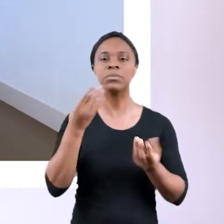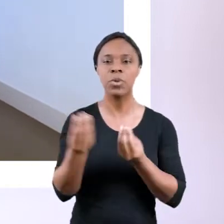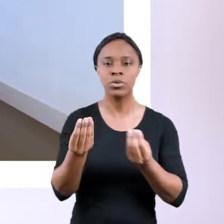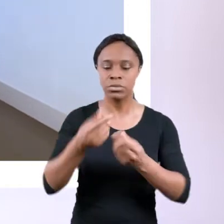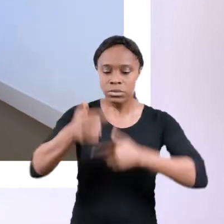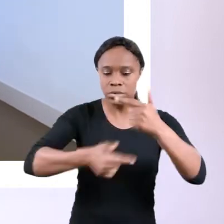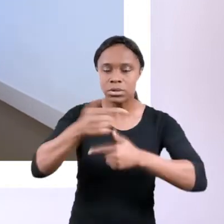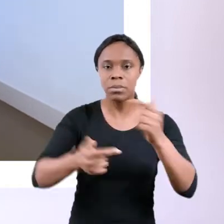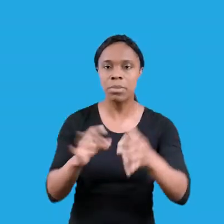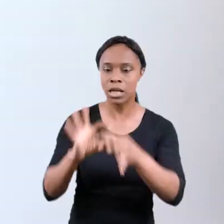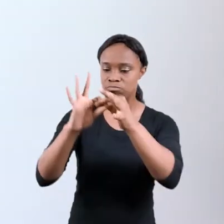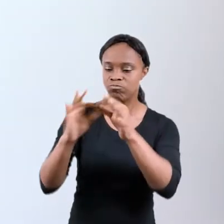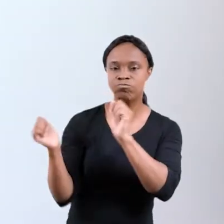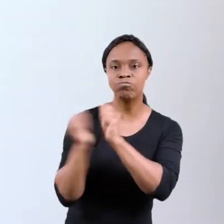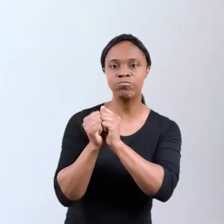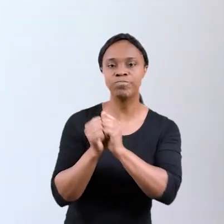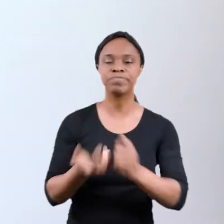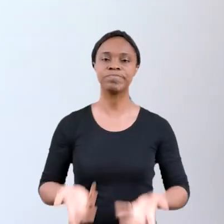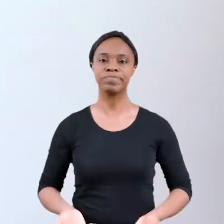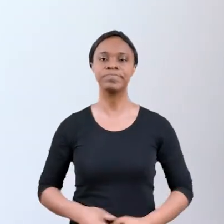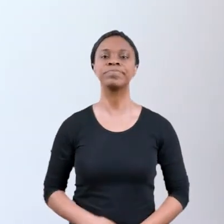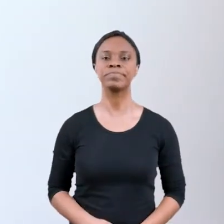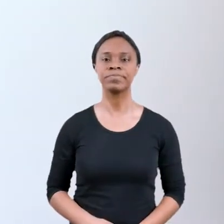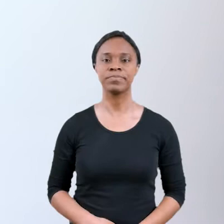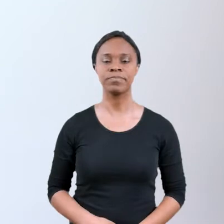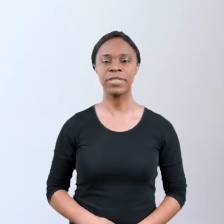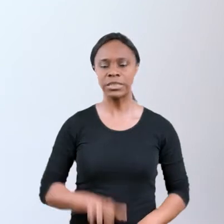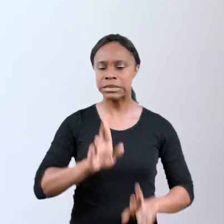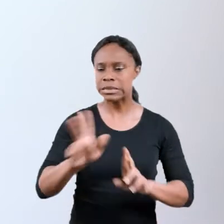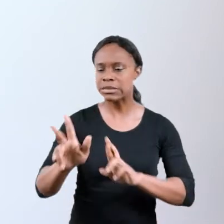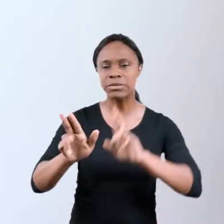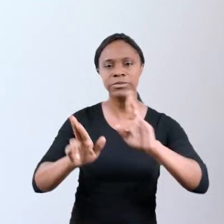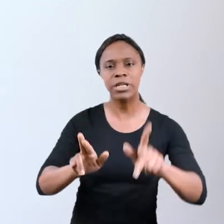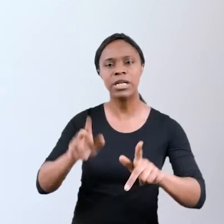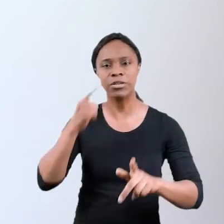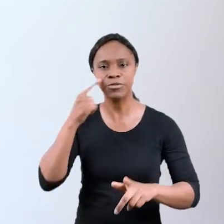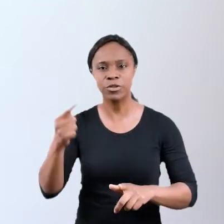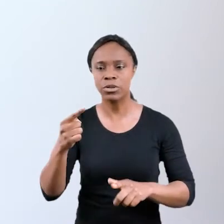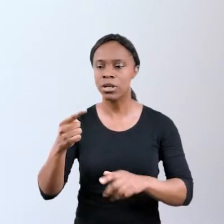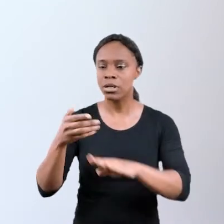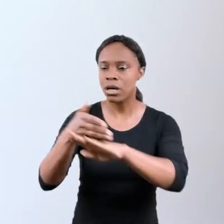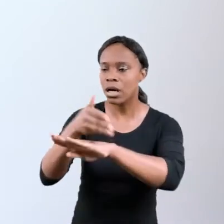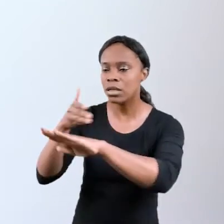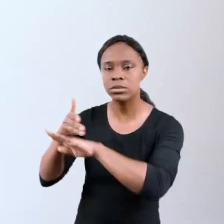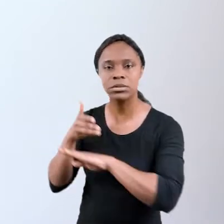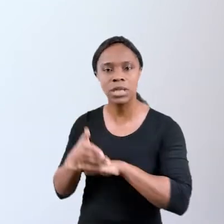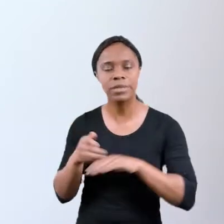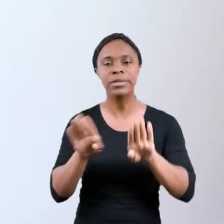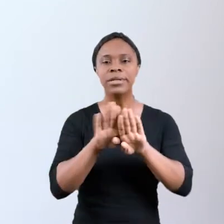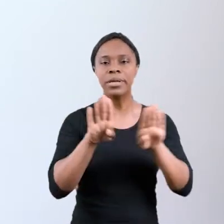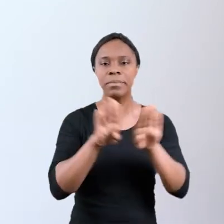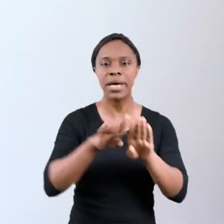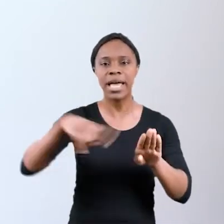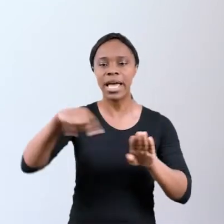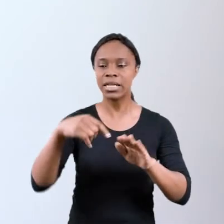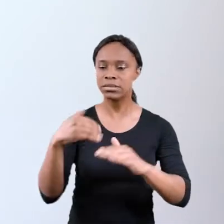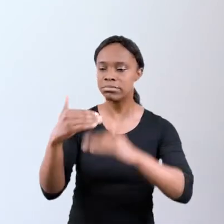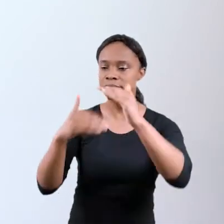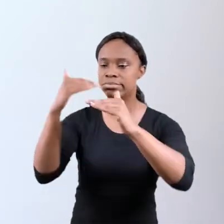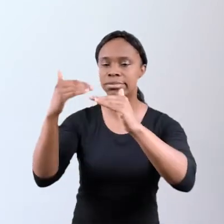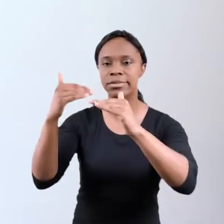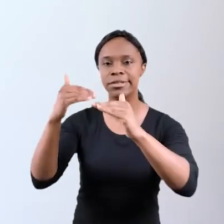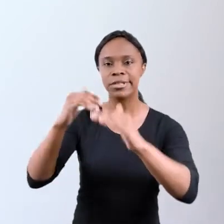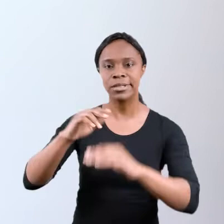trabalho nessa área. Apesar das diferenças em relação à forma de acesso e dos critérios de progressão de carreira,